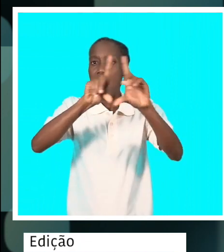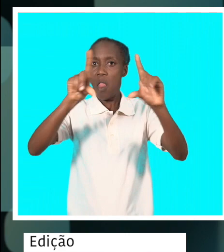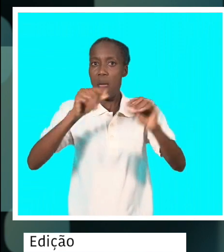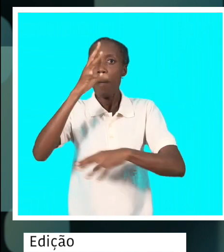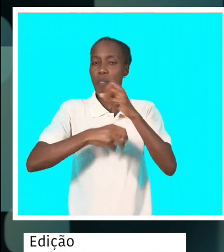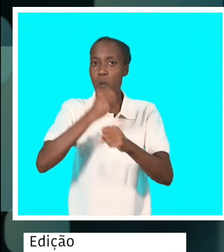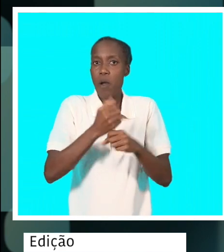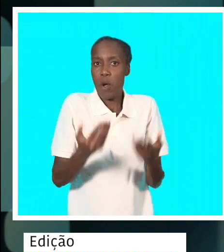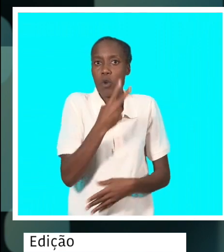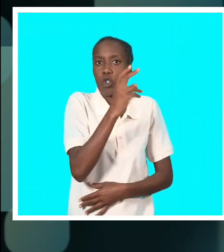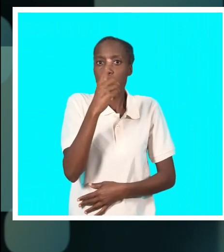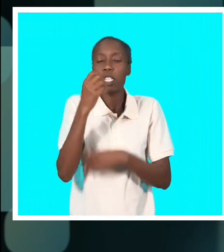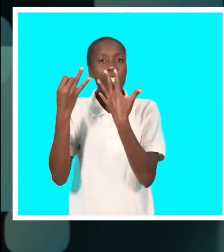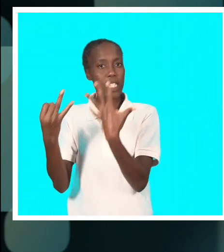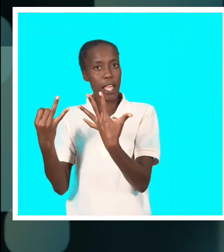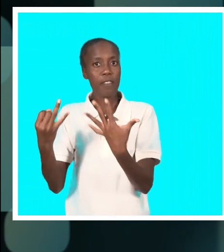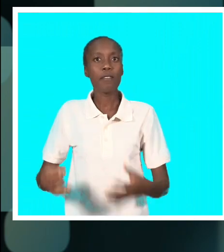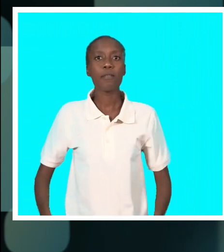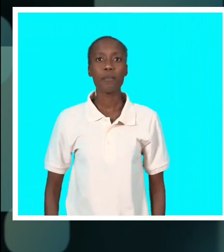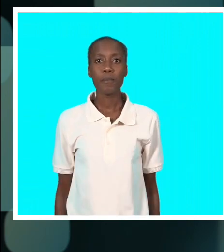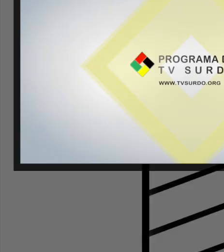Este foi o lema para este ano.